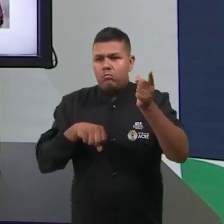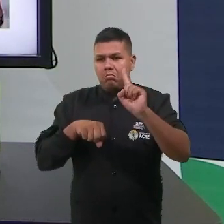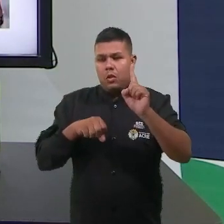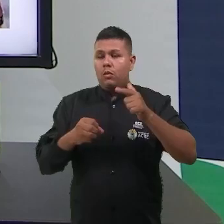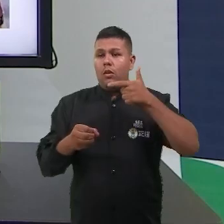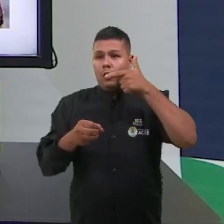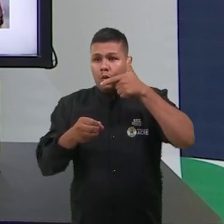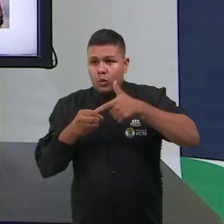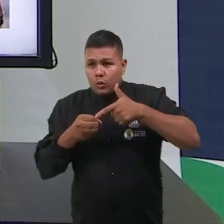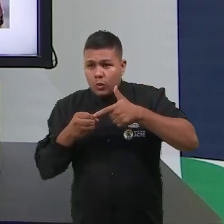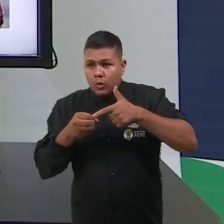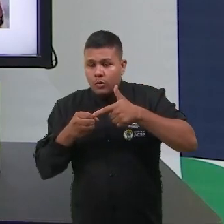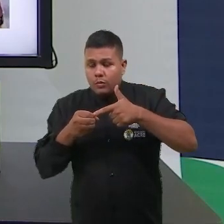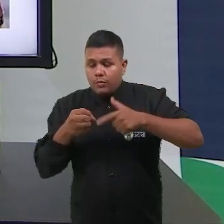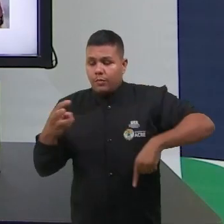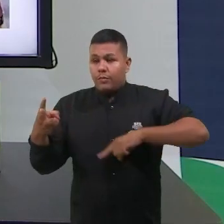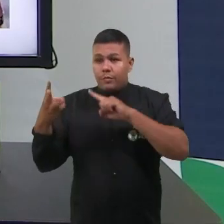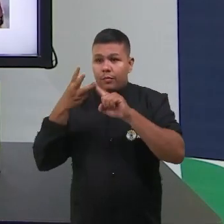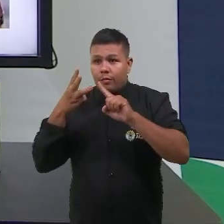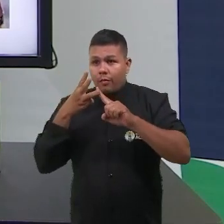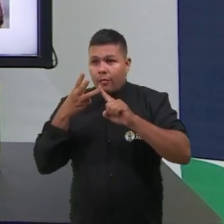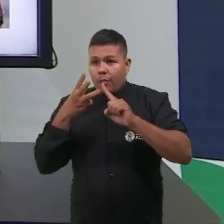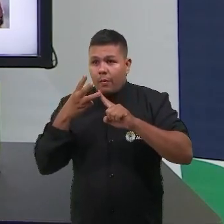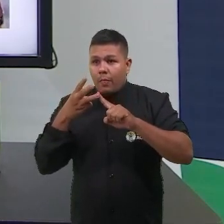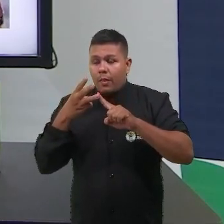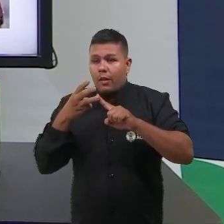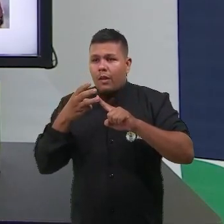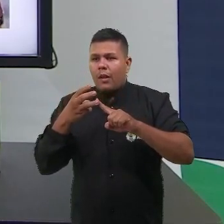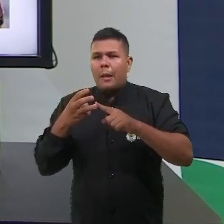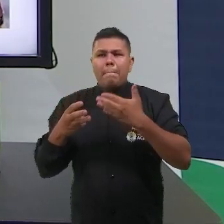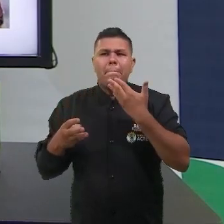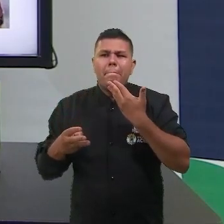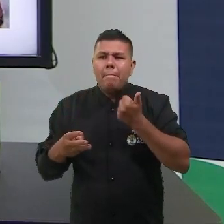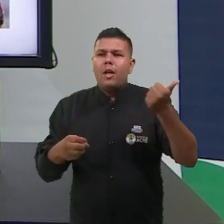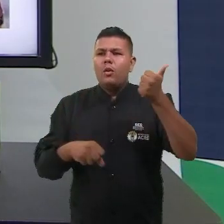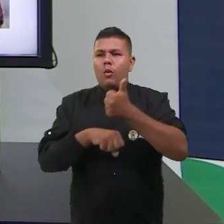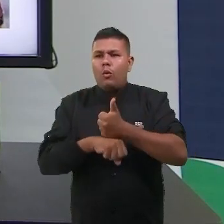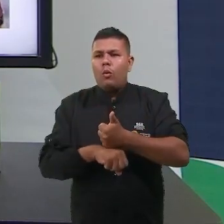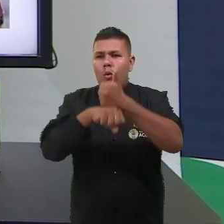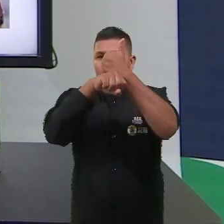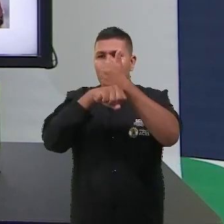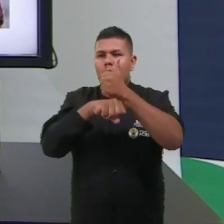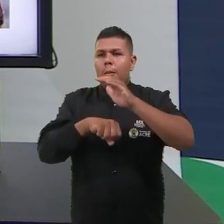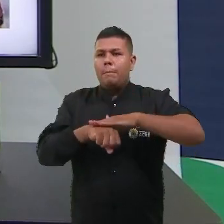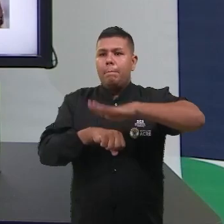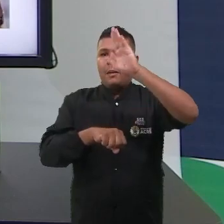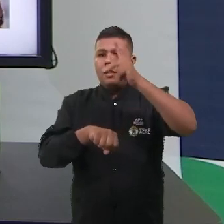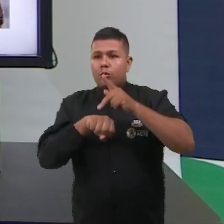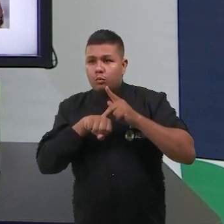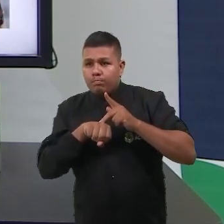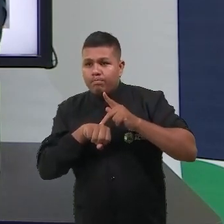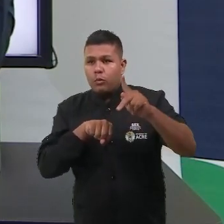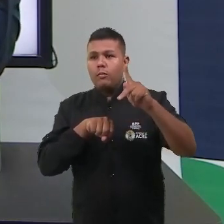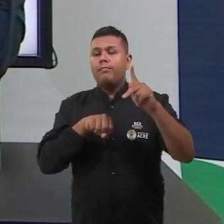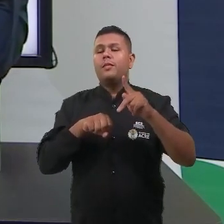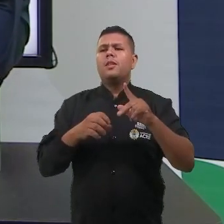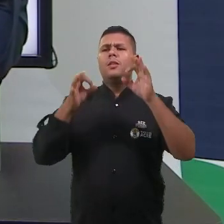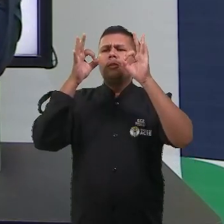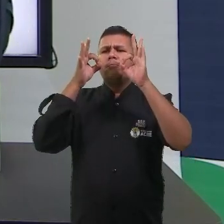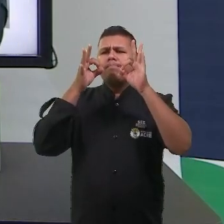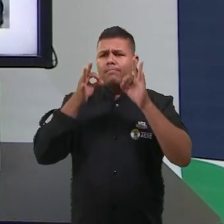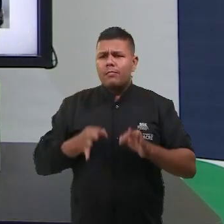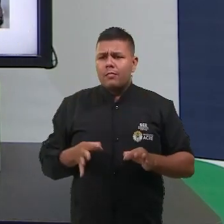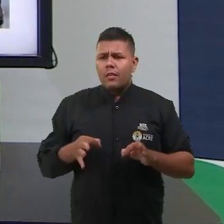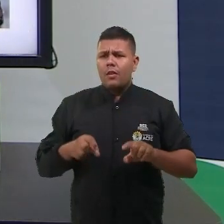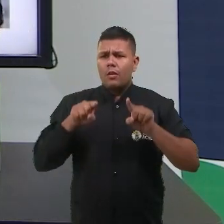a gasolina premium é aquela gasolina que tem a maior qualidade, ela tem o maior grau de pureza. E eu tenho certeza que você, quando for